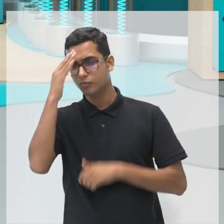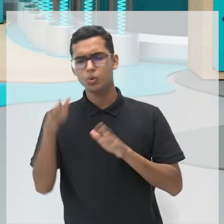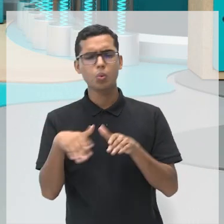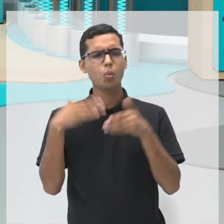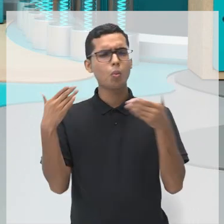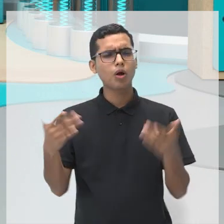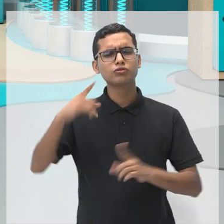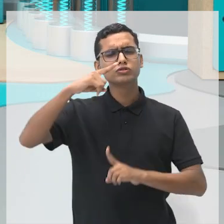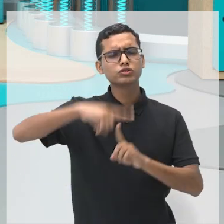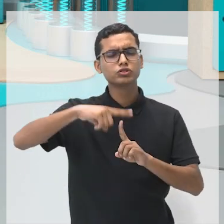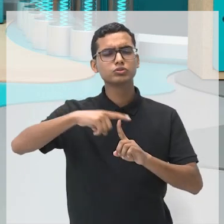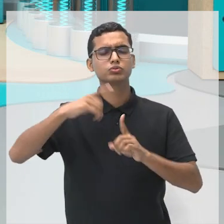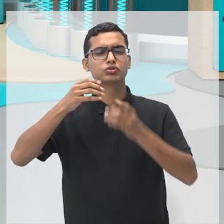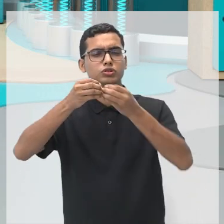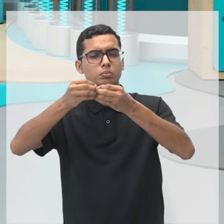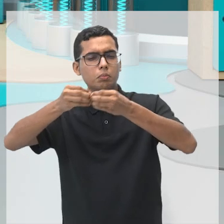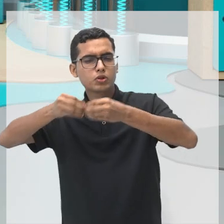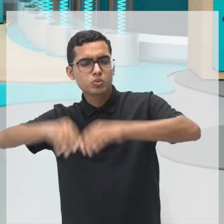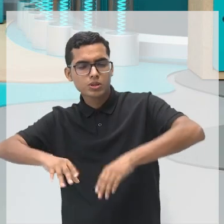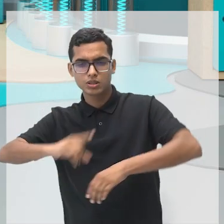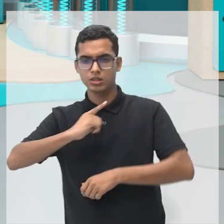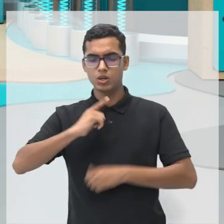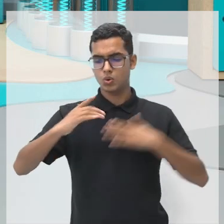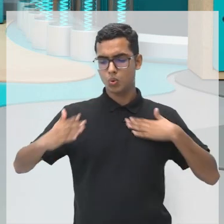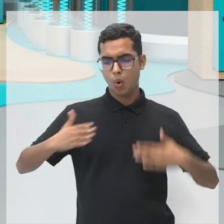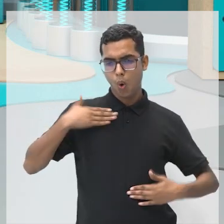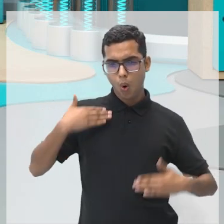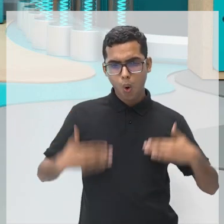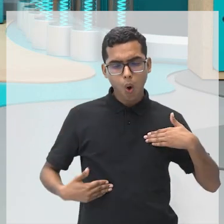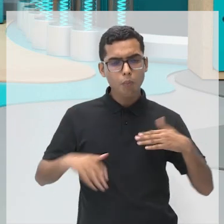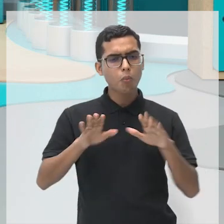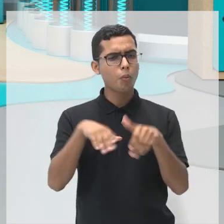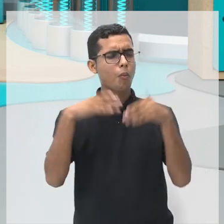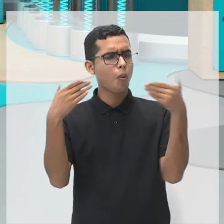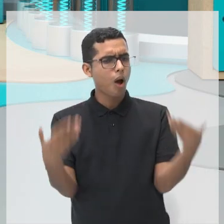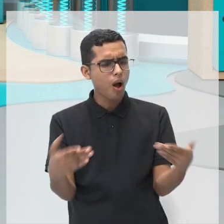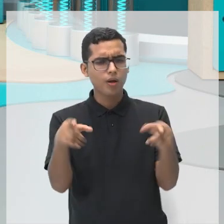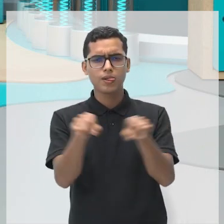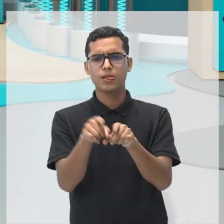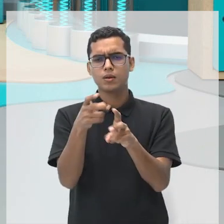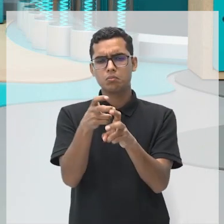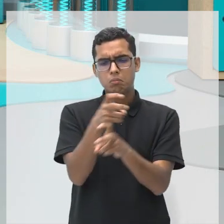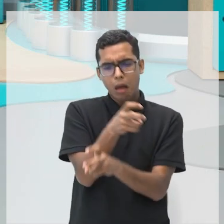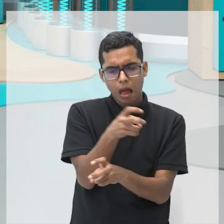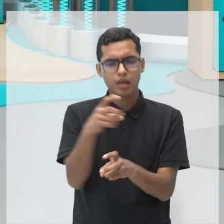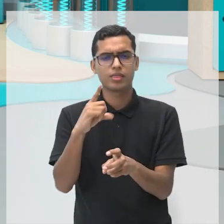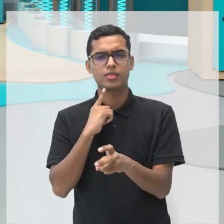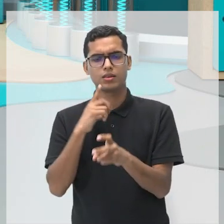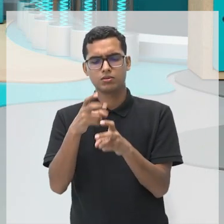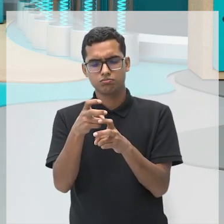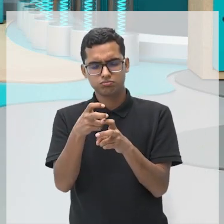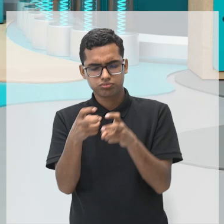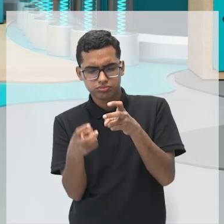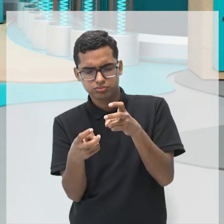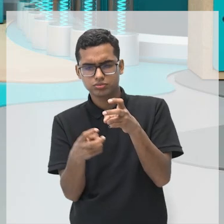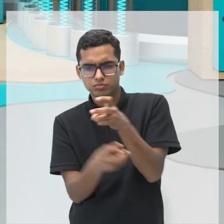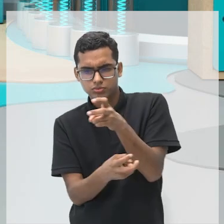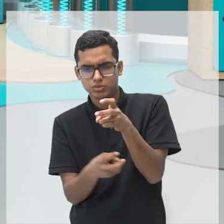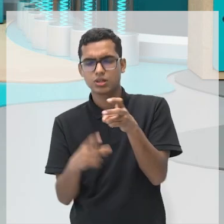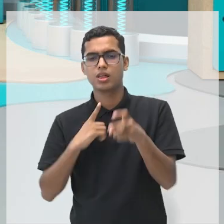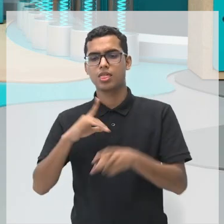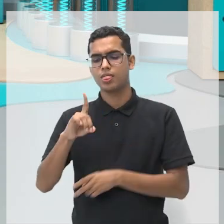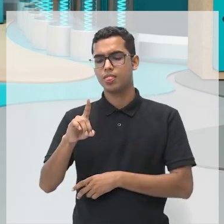desvio tem, qual desvio existe, para começar a tratar antes que possa desencadear outros problemas.